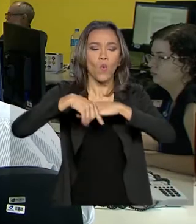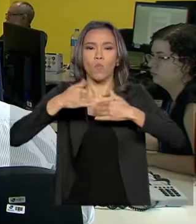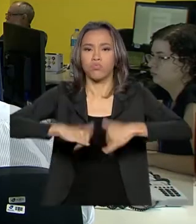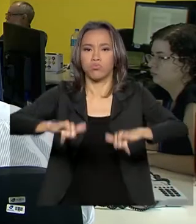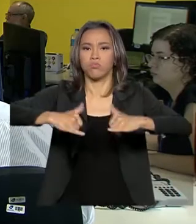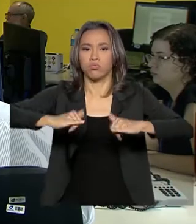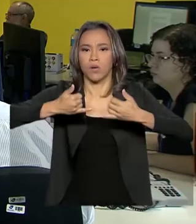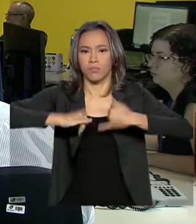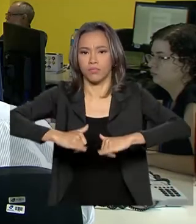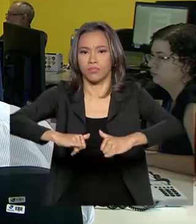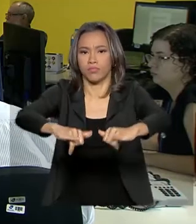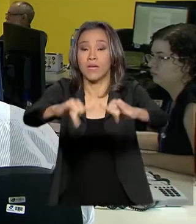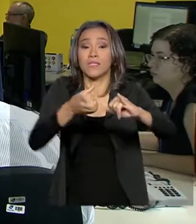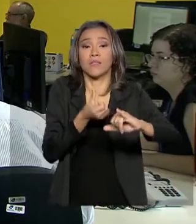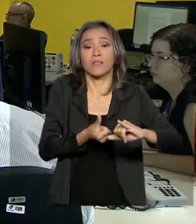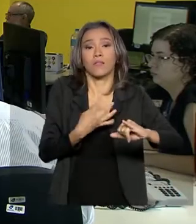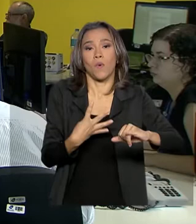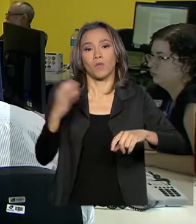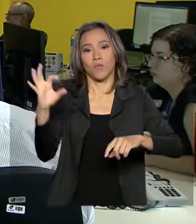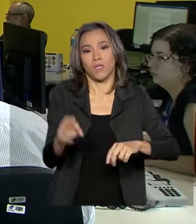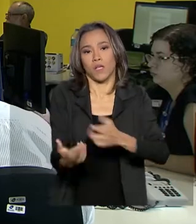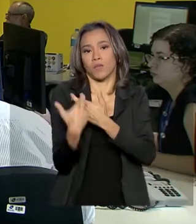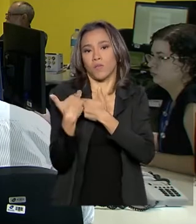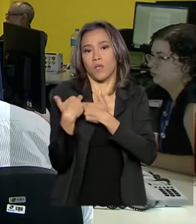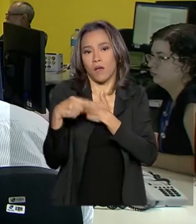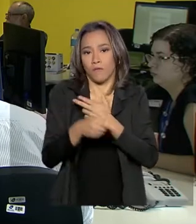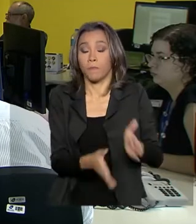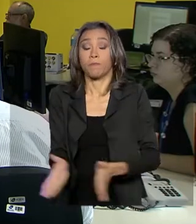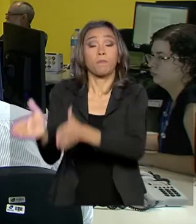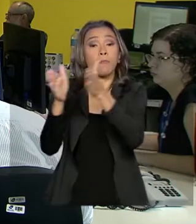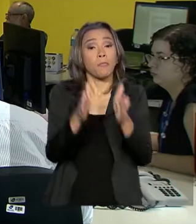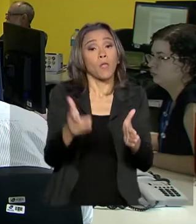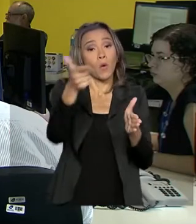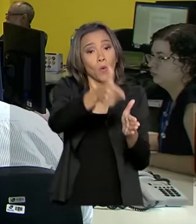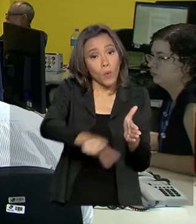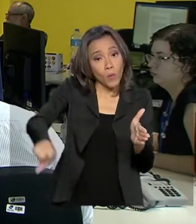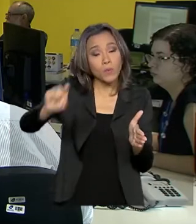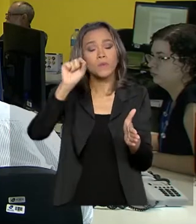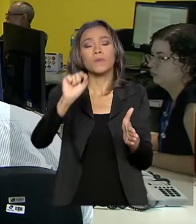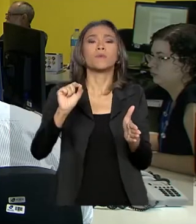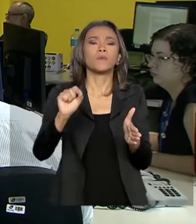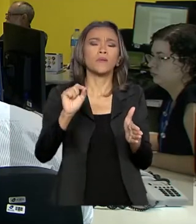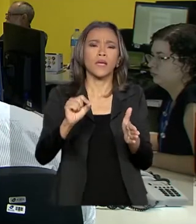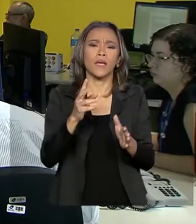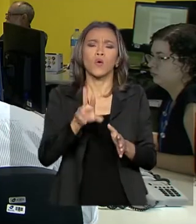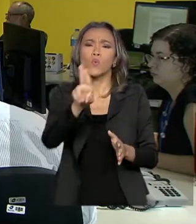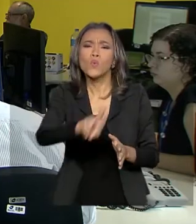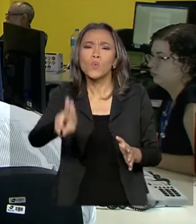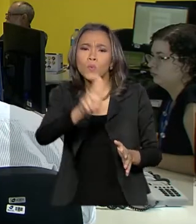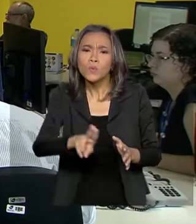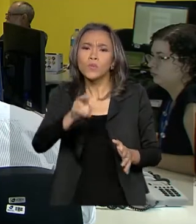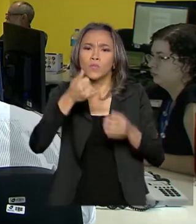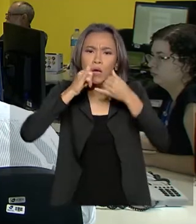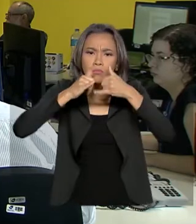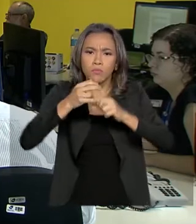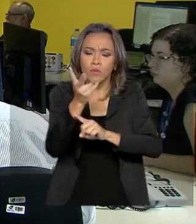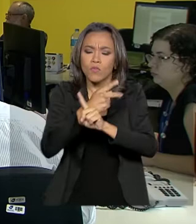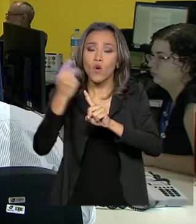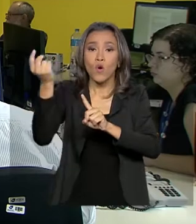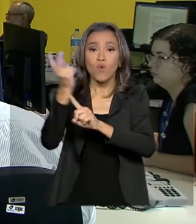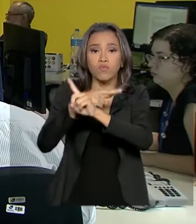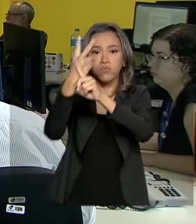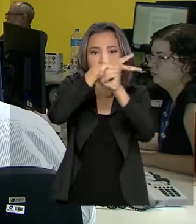64% da energia. Outro destaque na matriz energética foi a ampliação da geração eólica. O incremento em 2019